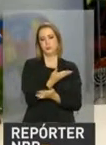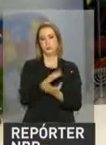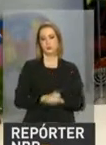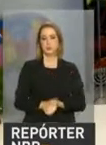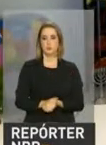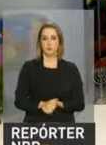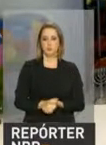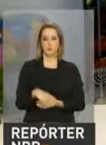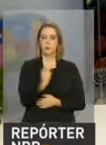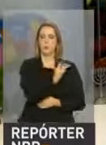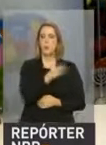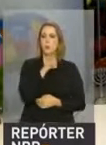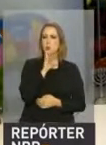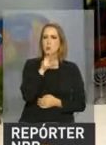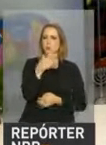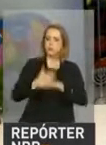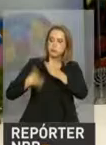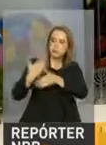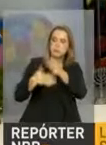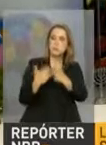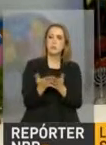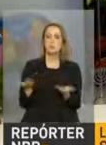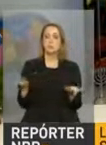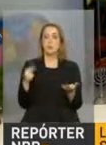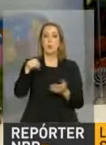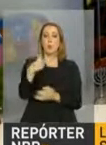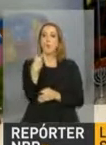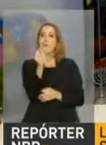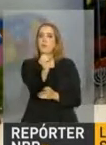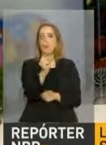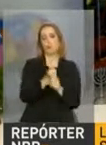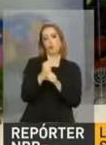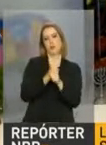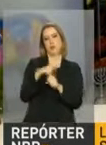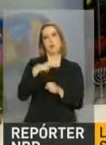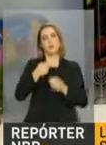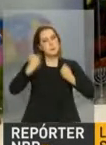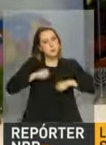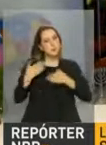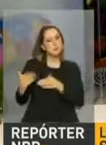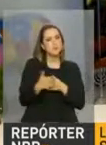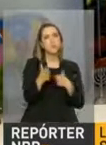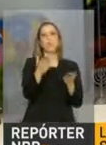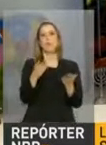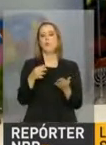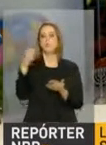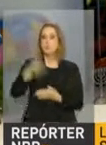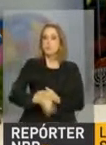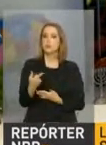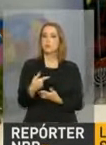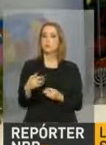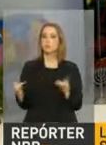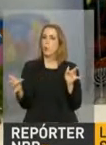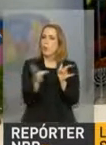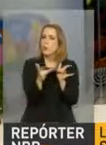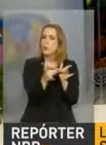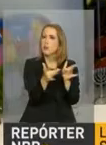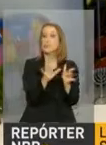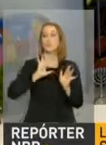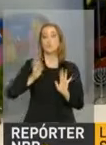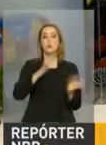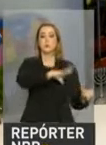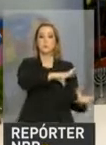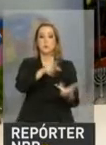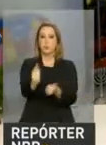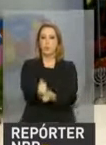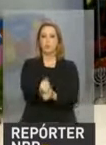reconhece que tem avanços grande nos últimos 20 anos mas sim continuar perseguindo isso e está conectado com que o mundo tenha identificado